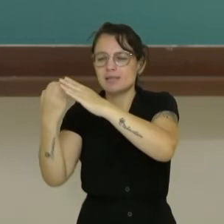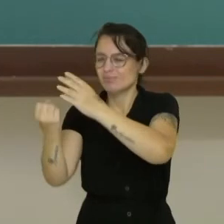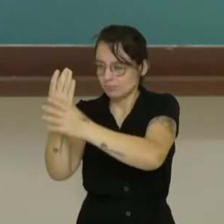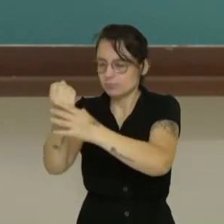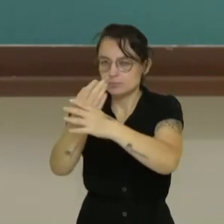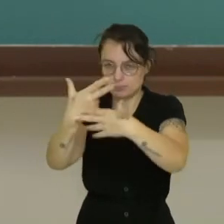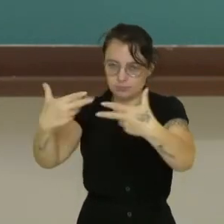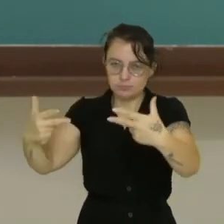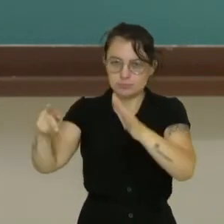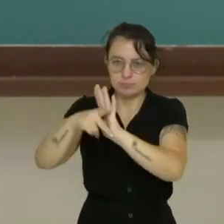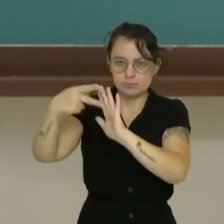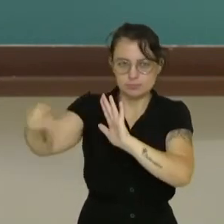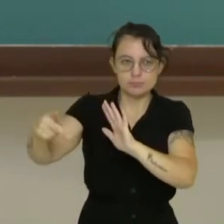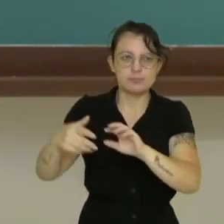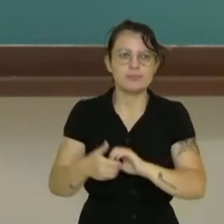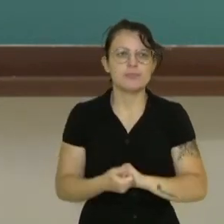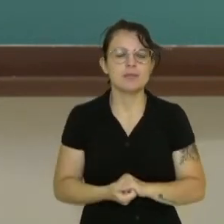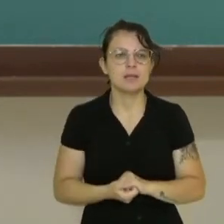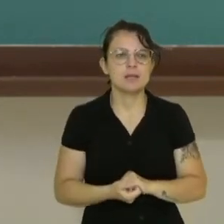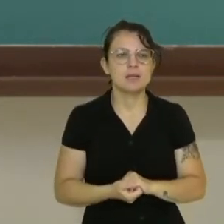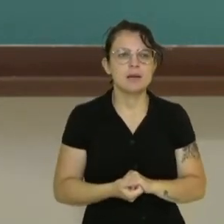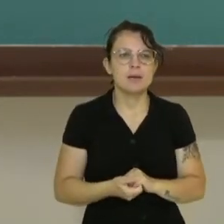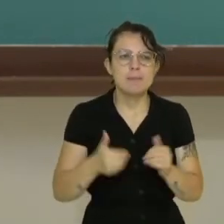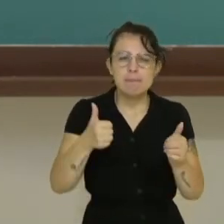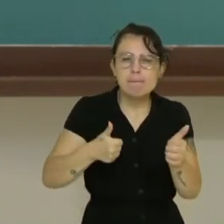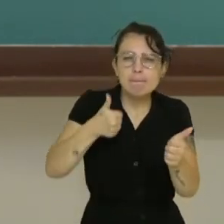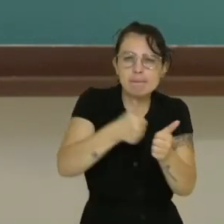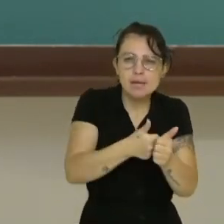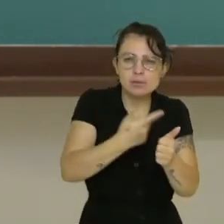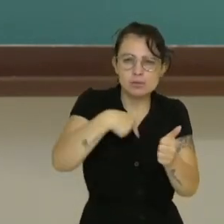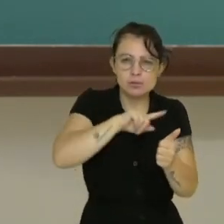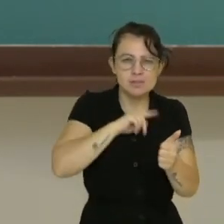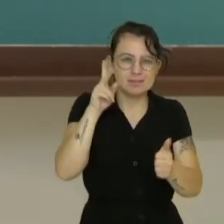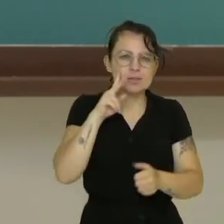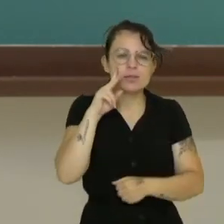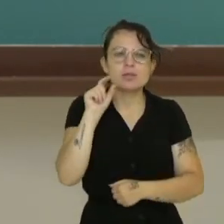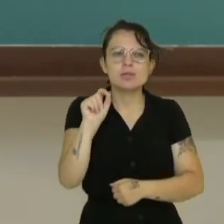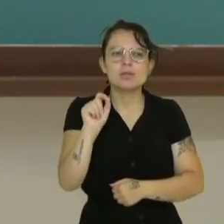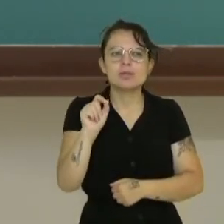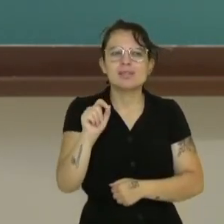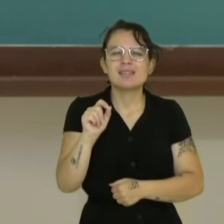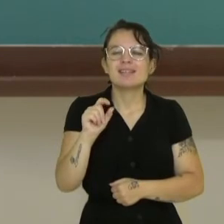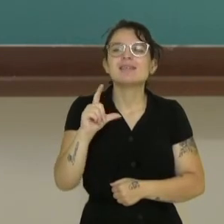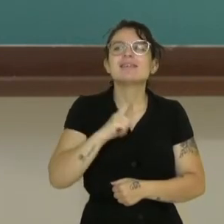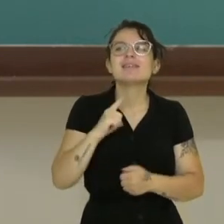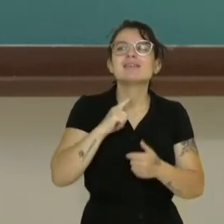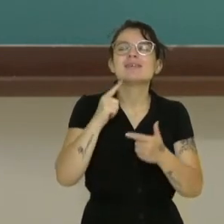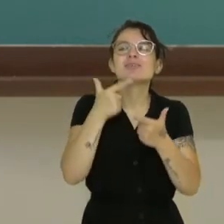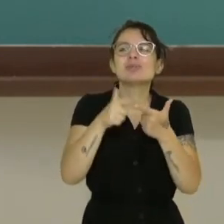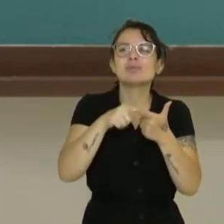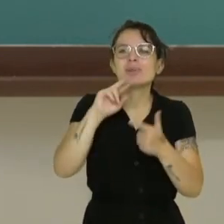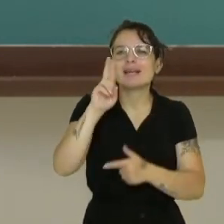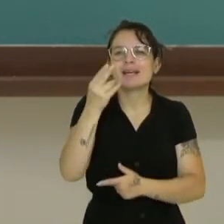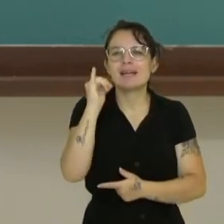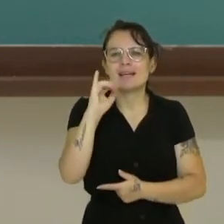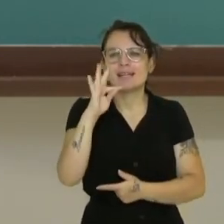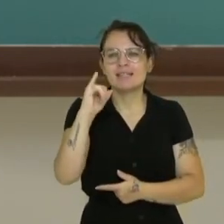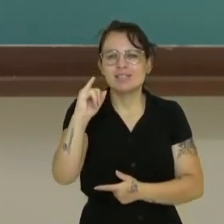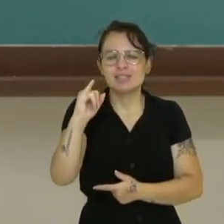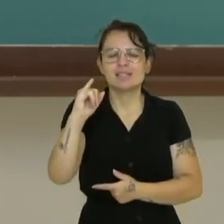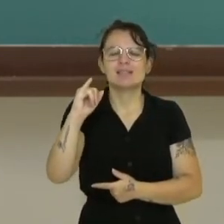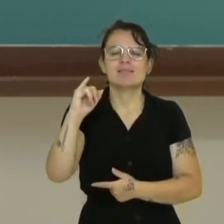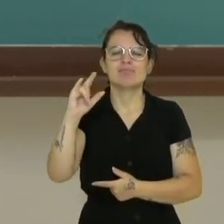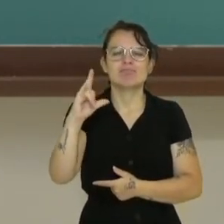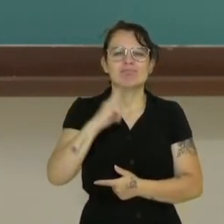estados. Recentemente na história nós tivemos os problemas no Haiti, tempestades,